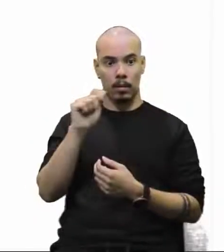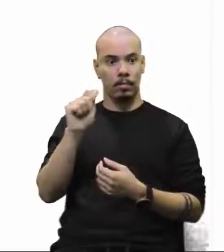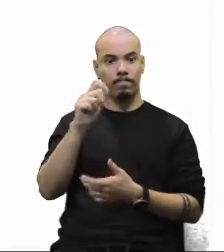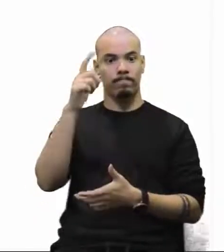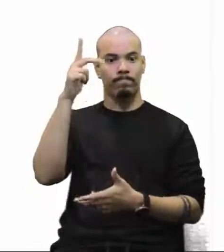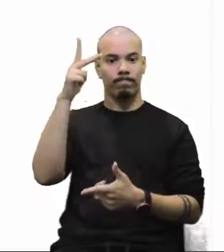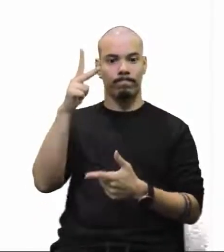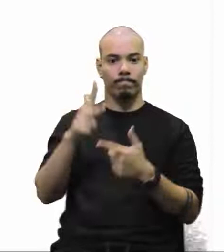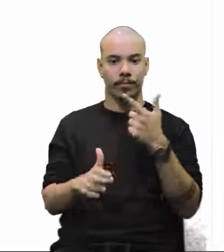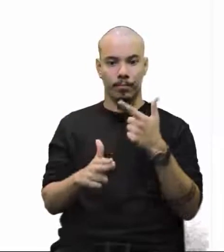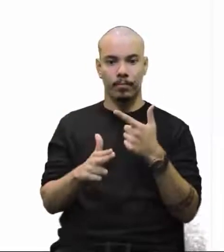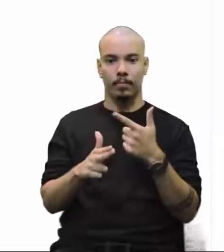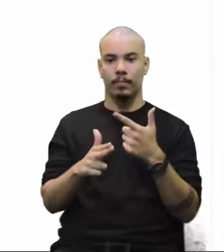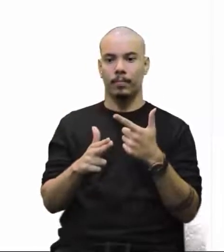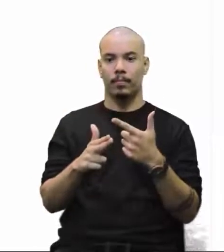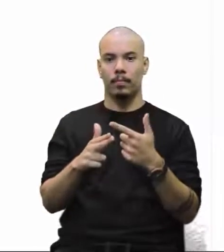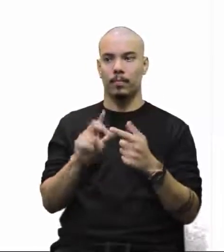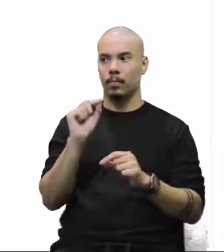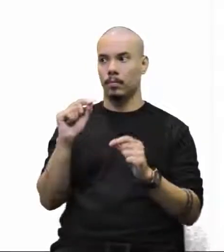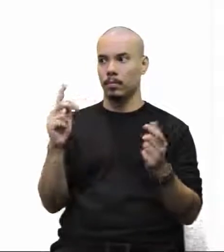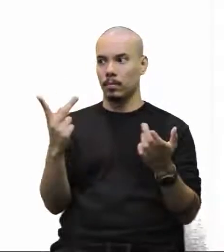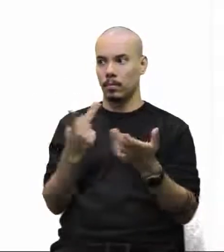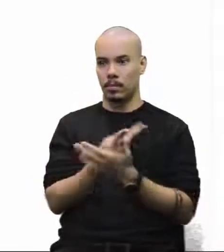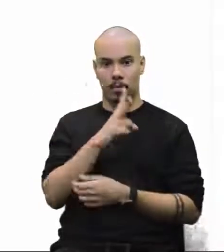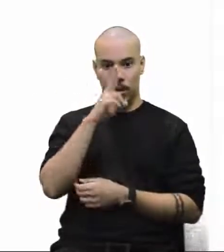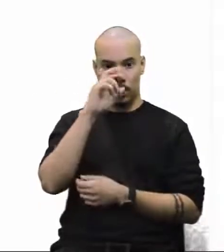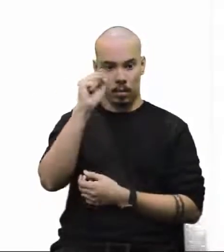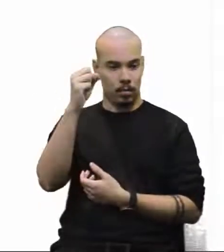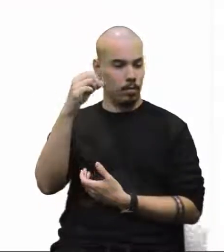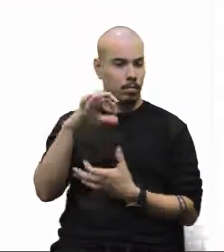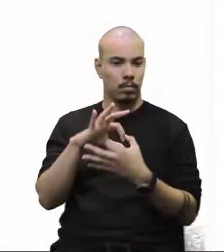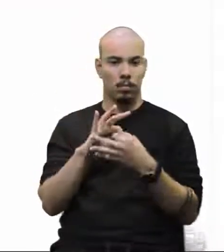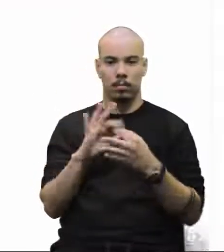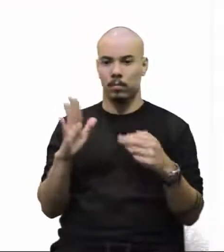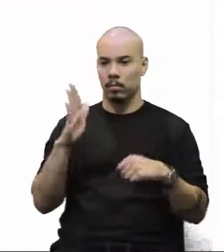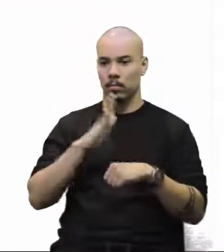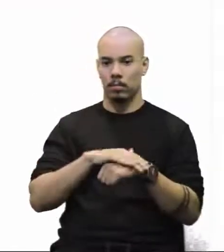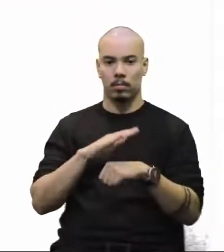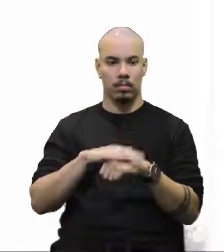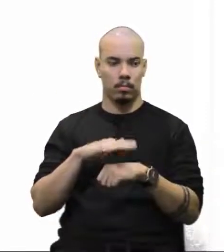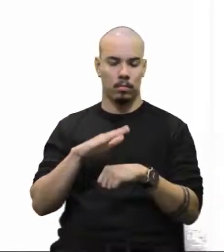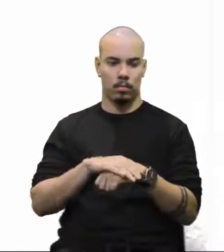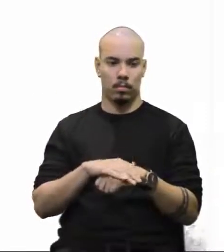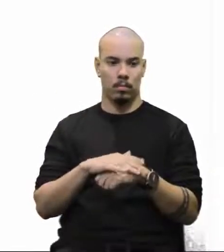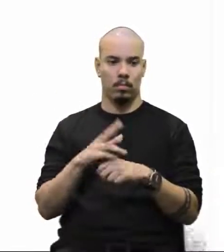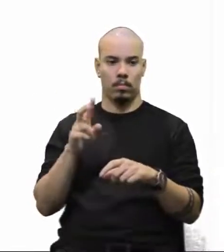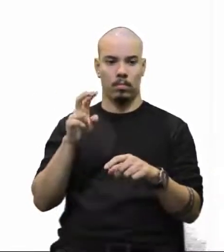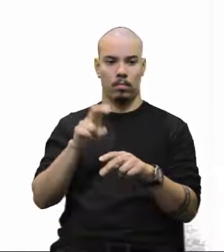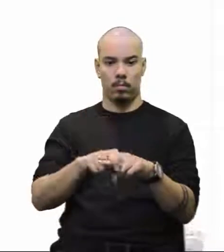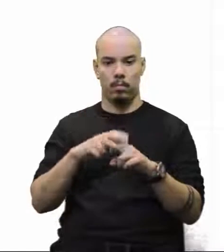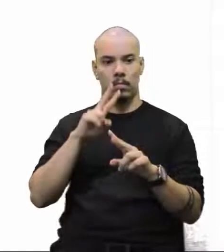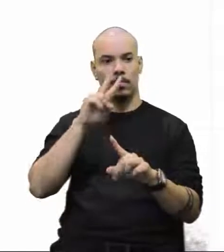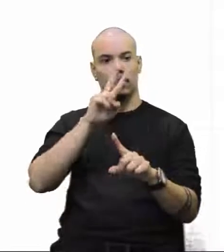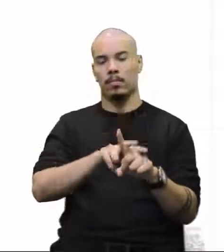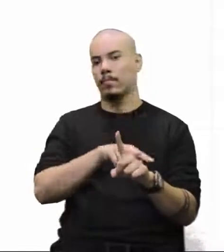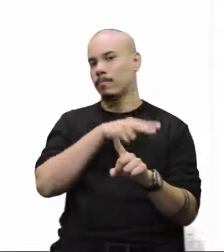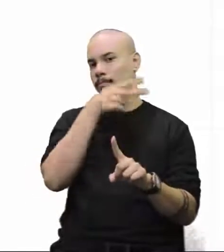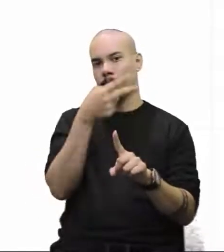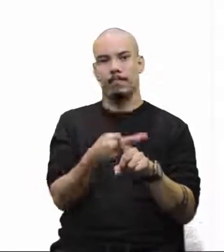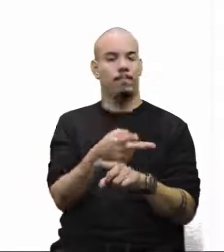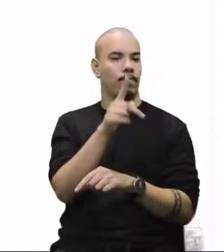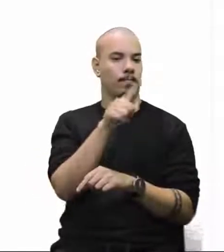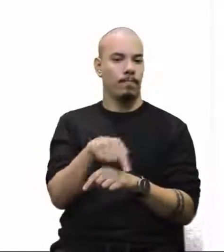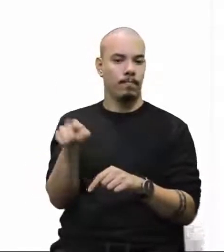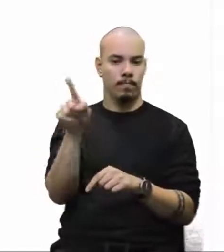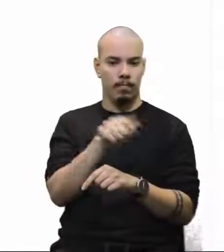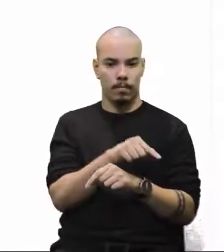Interrompendo-se a corrente, as forças magnéticas deixam de agir sobre o quadro. O seu binário se anula e as